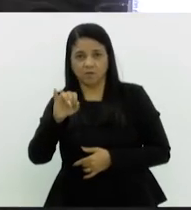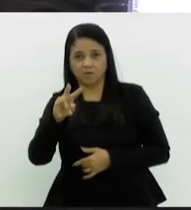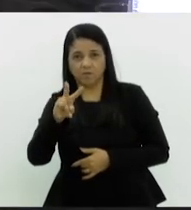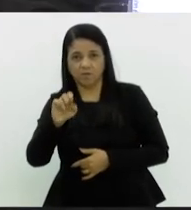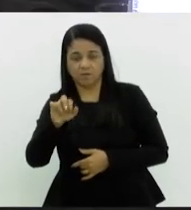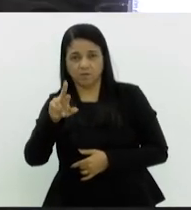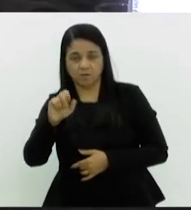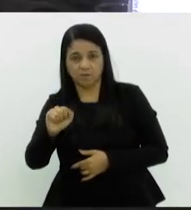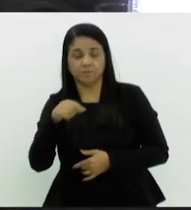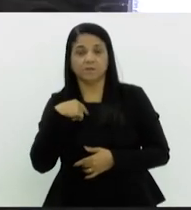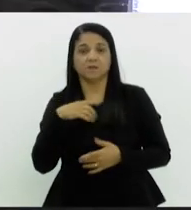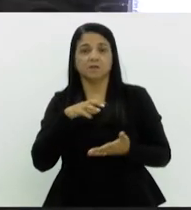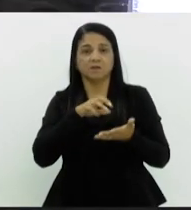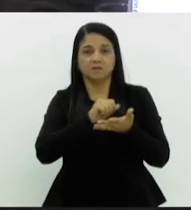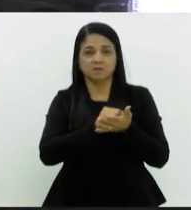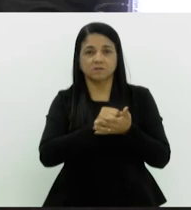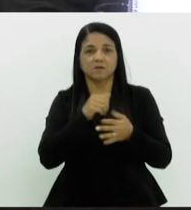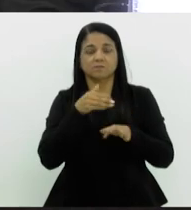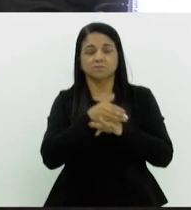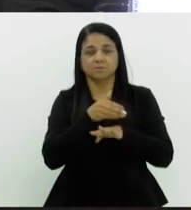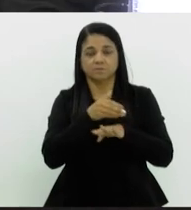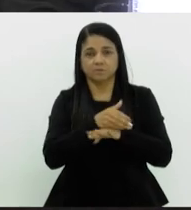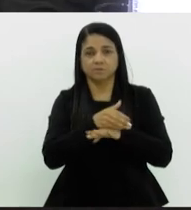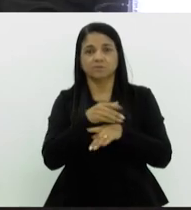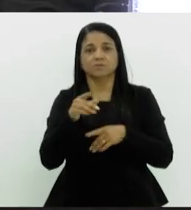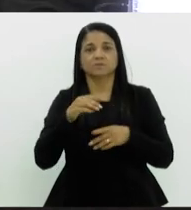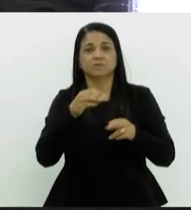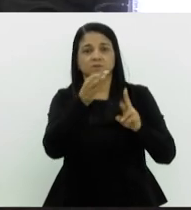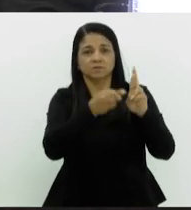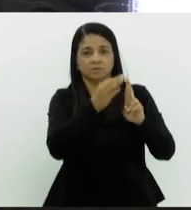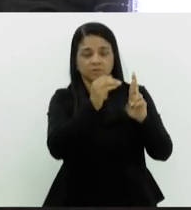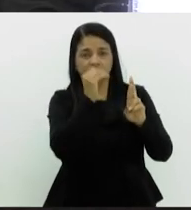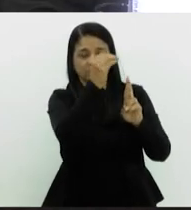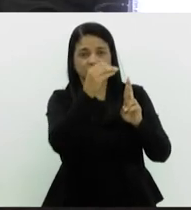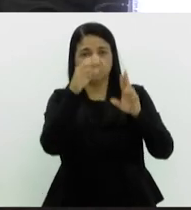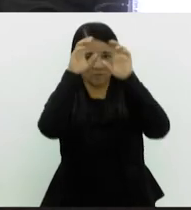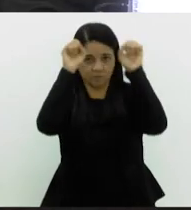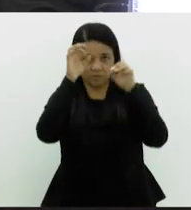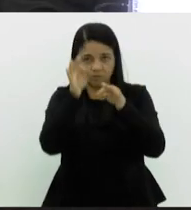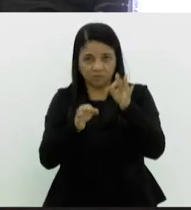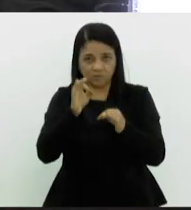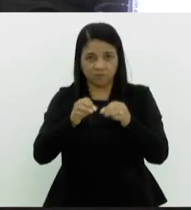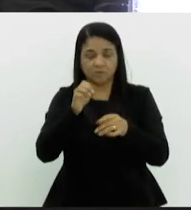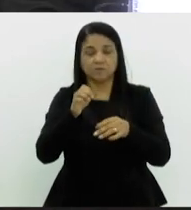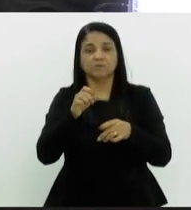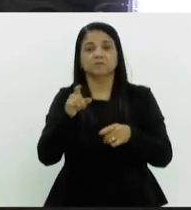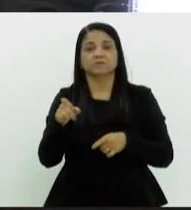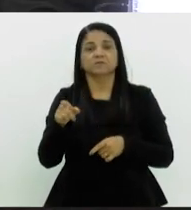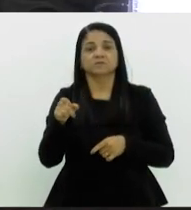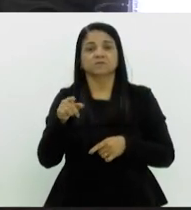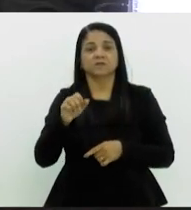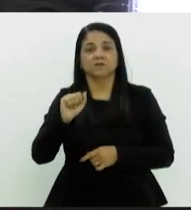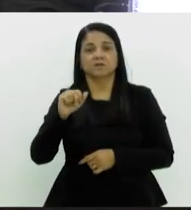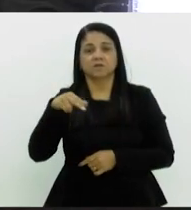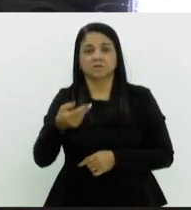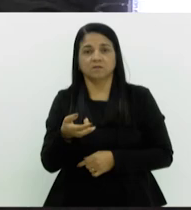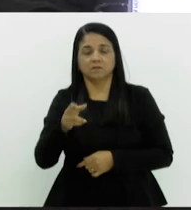Registrar a presença do desembargador do Tribunal de Justiça do Estado do Rio de Janeiro, doutor André